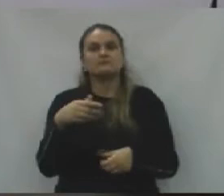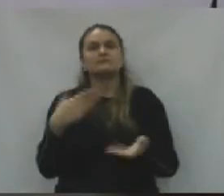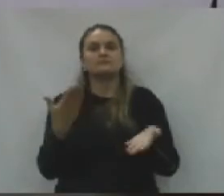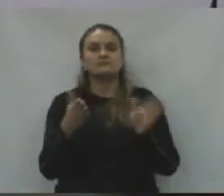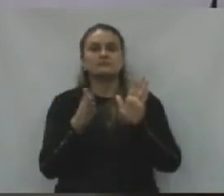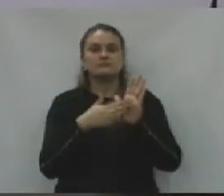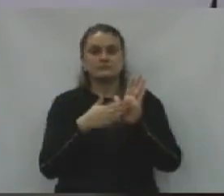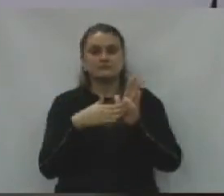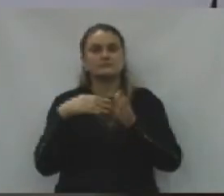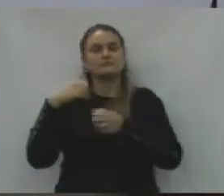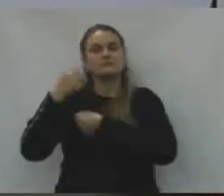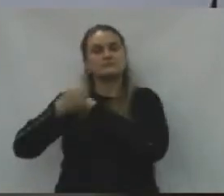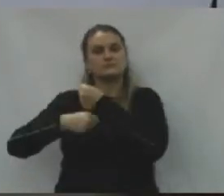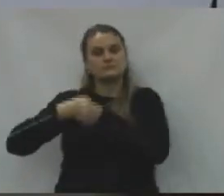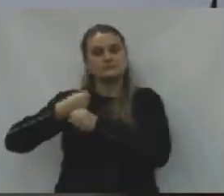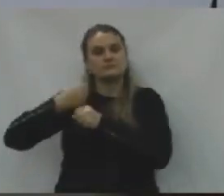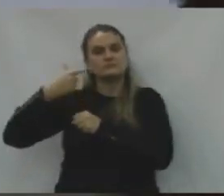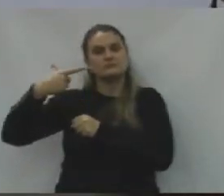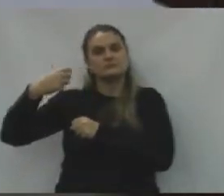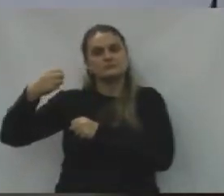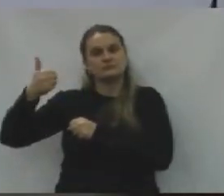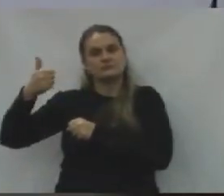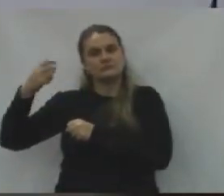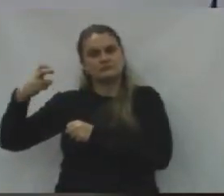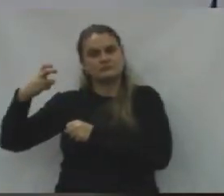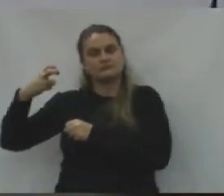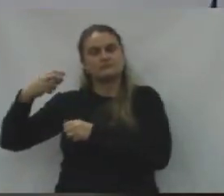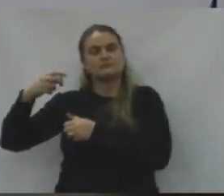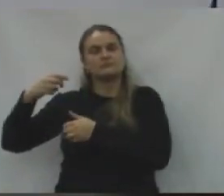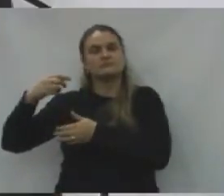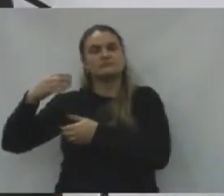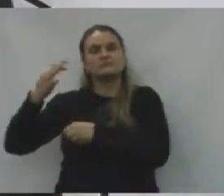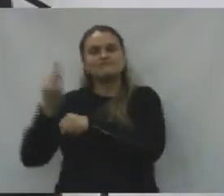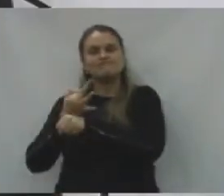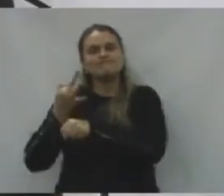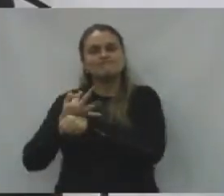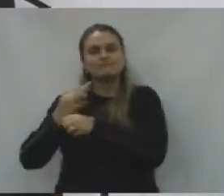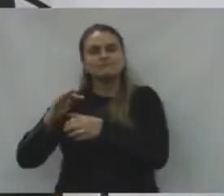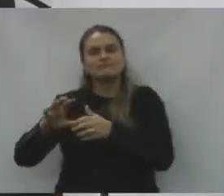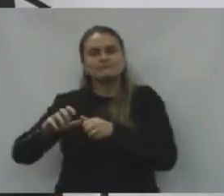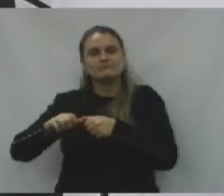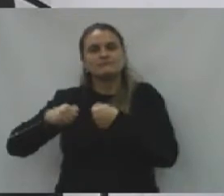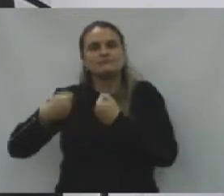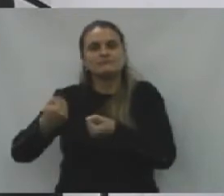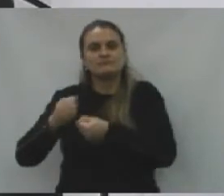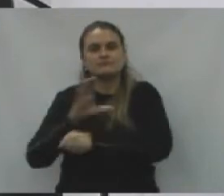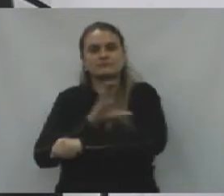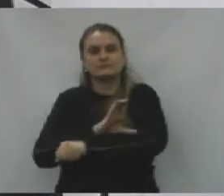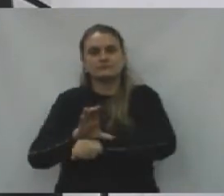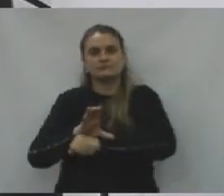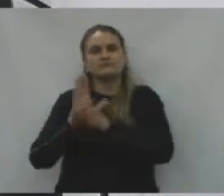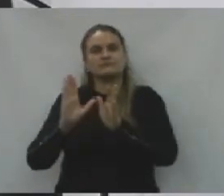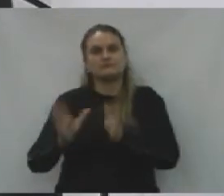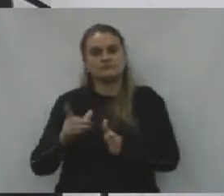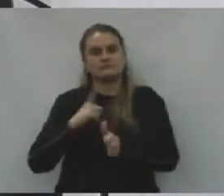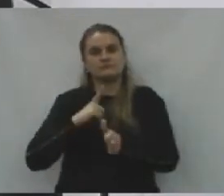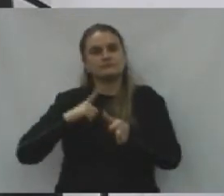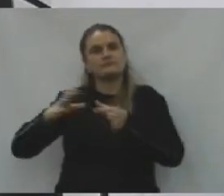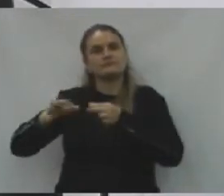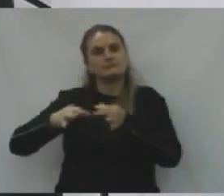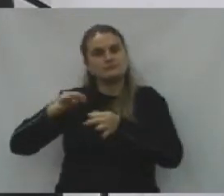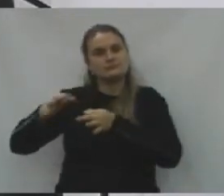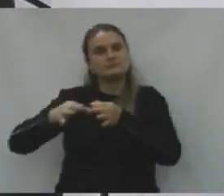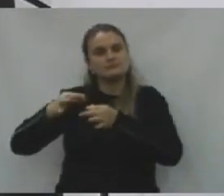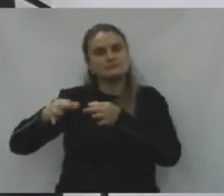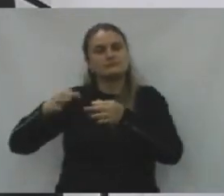nossa proposta, desde 2015, é nessa solidificação, nesse fortalecimento dos cursos já existentes, tentando organizar